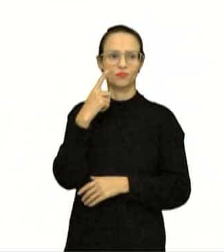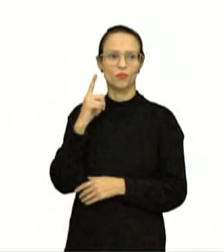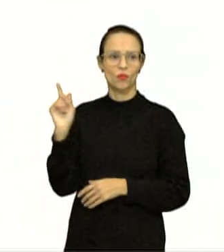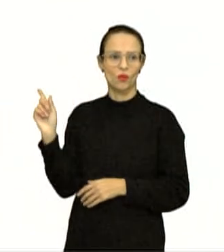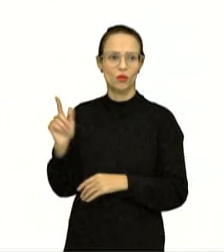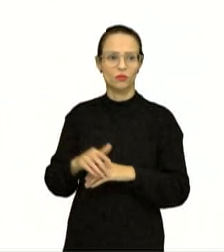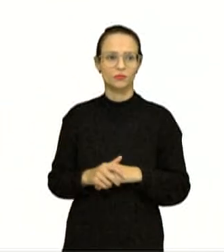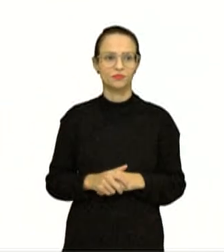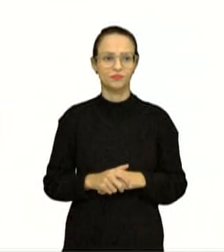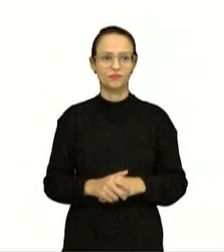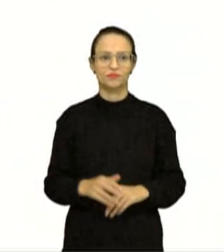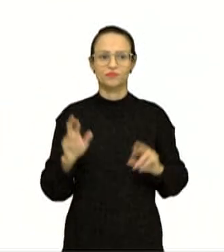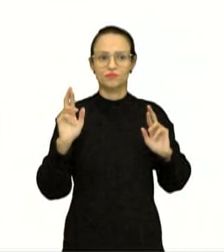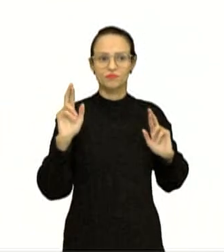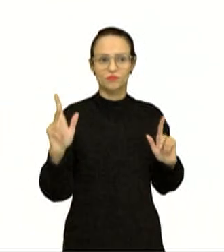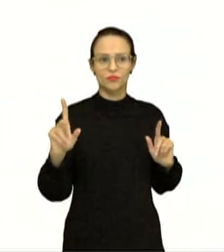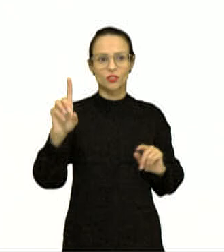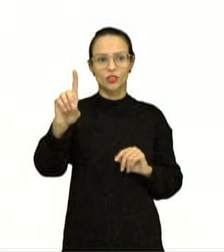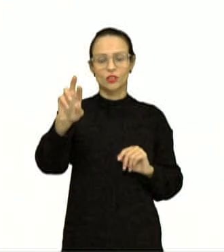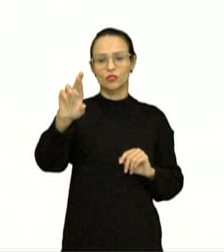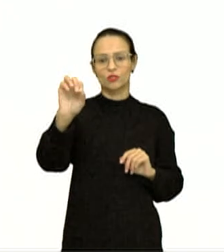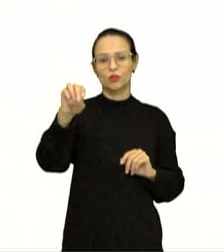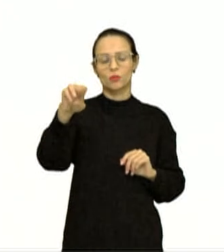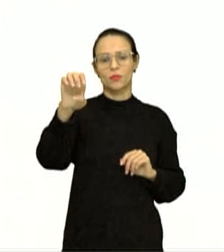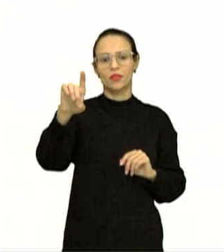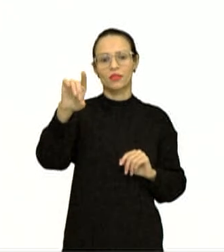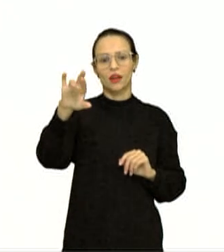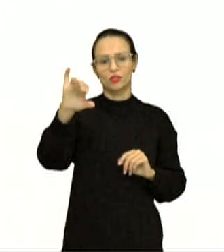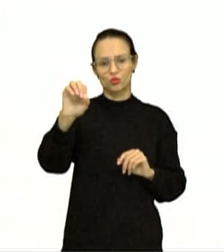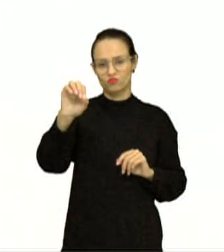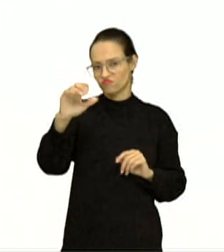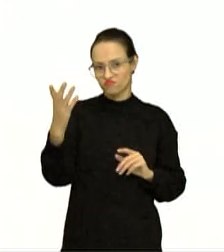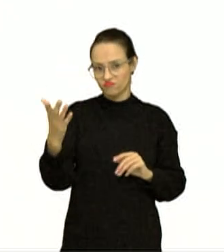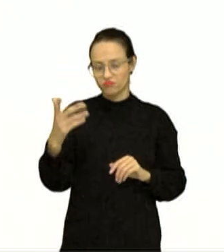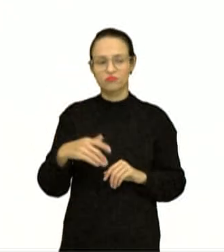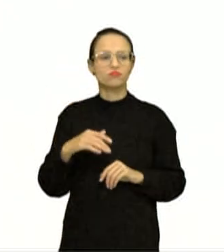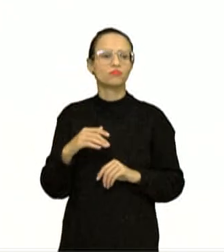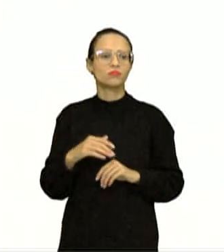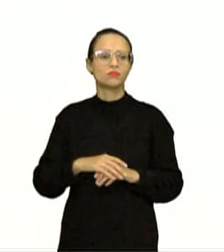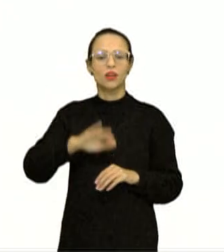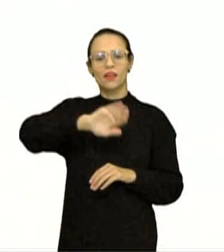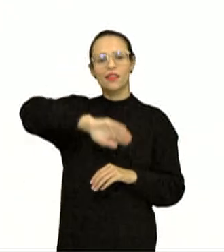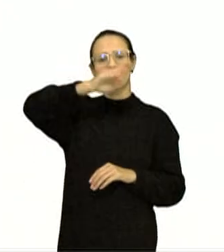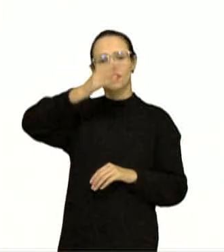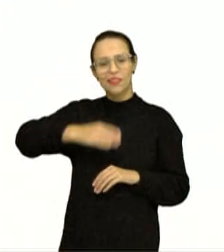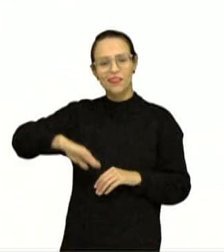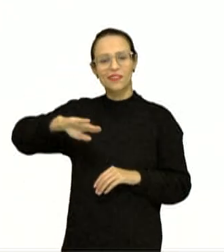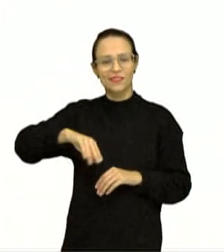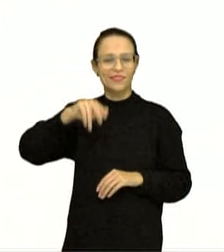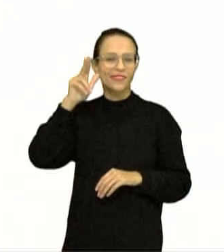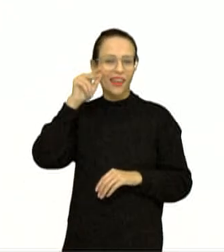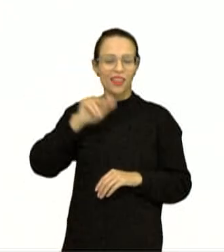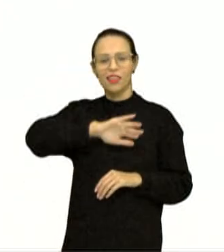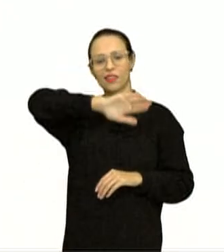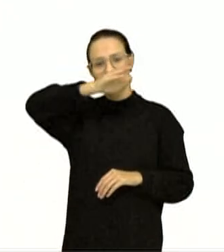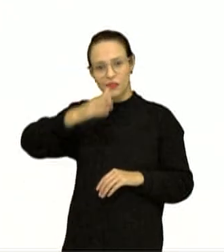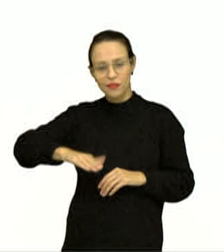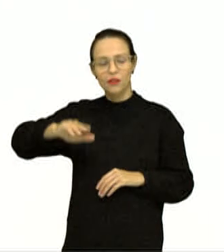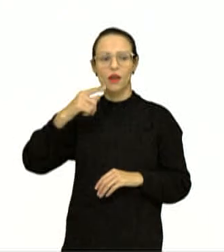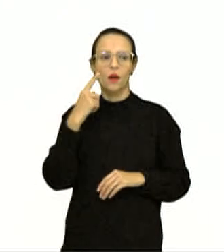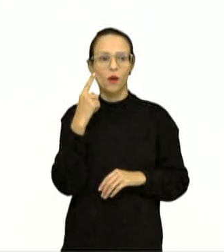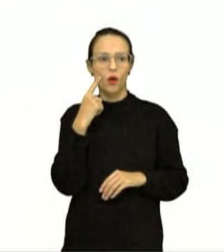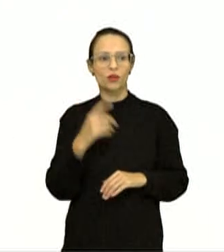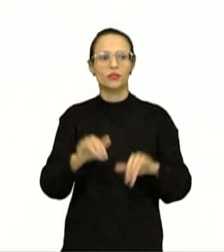aqui essa diferenciação, dromedários por apenas uma coluna ali, uma corcova. Mas vamos à questão